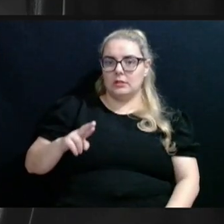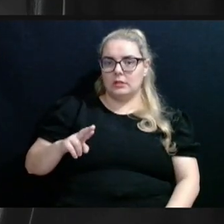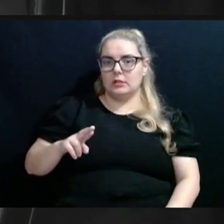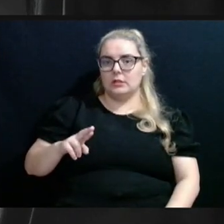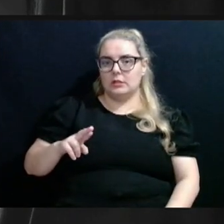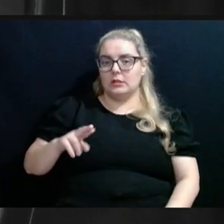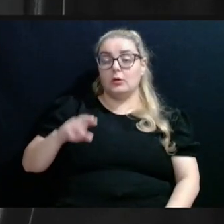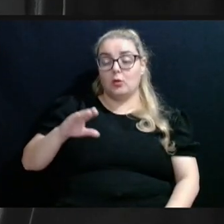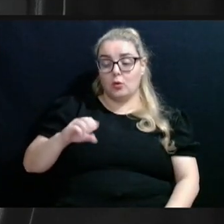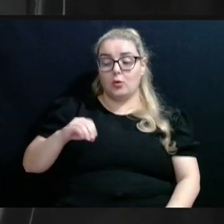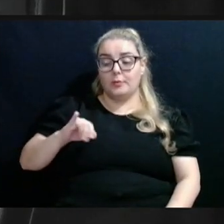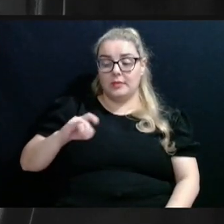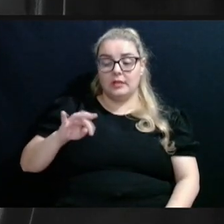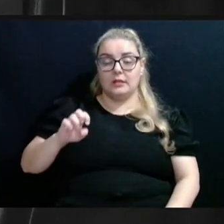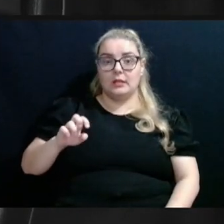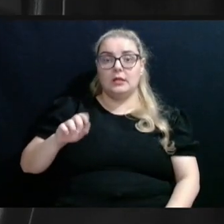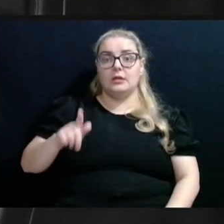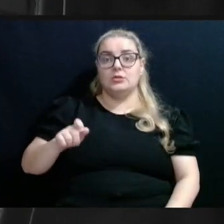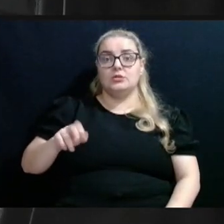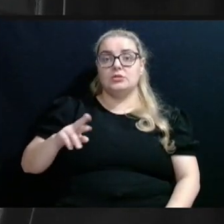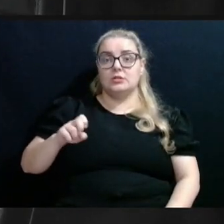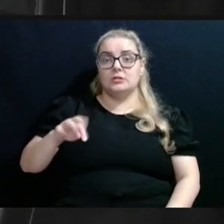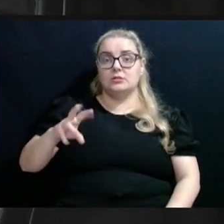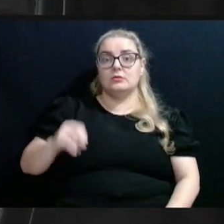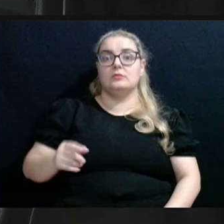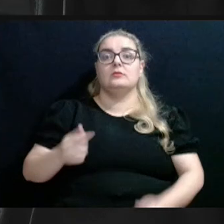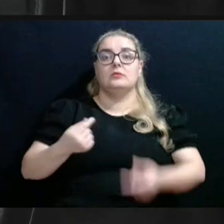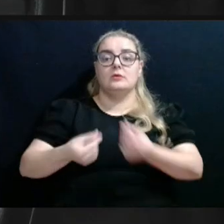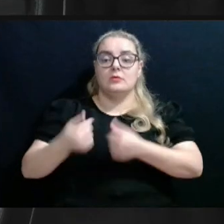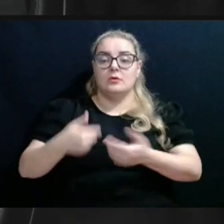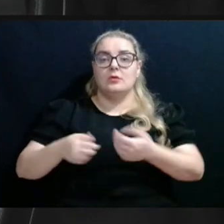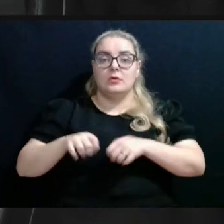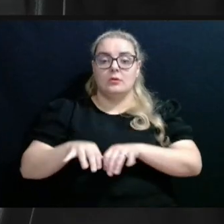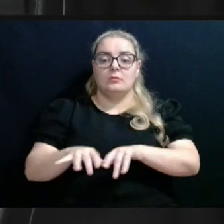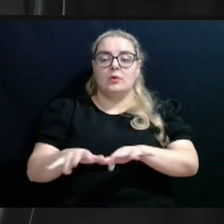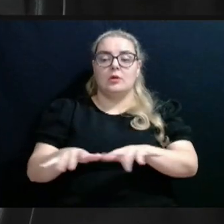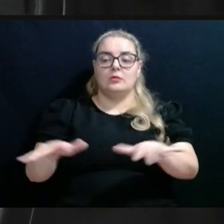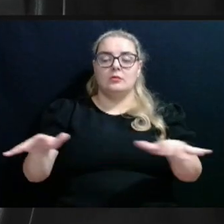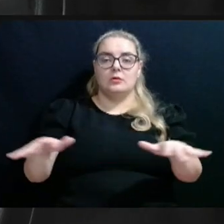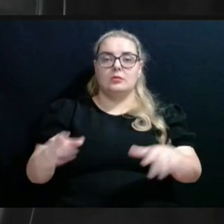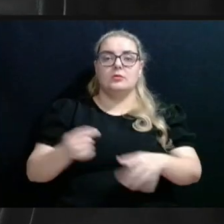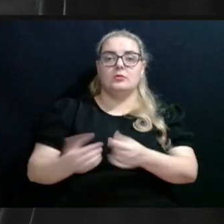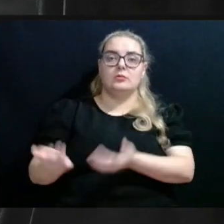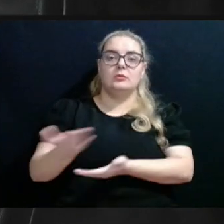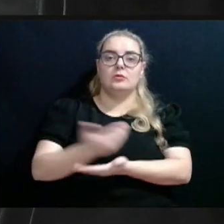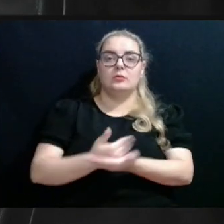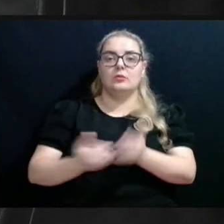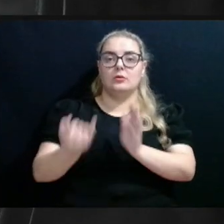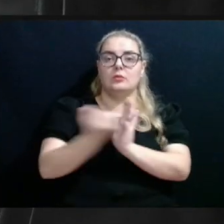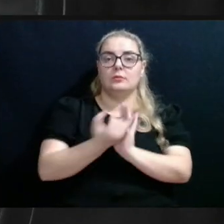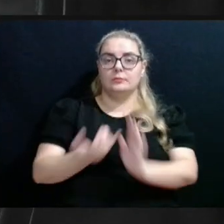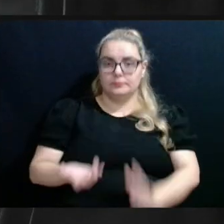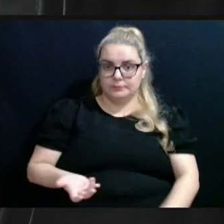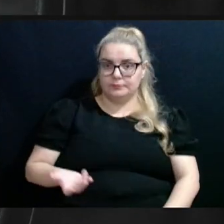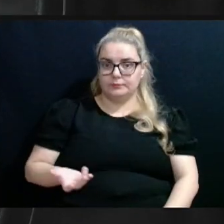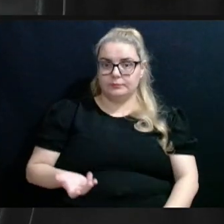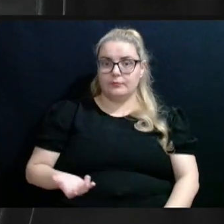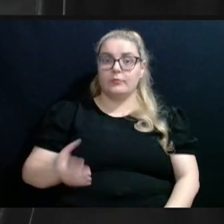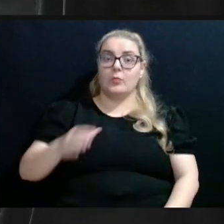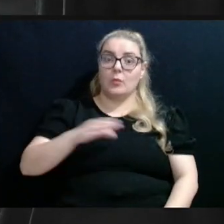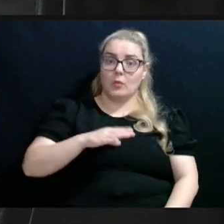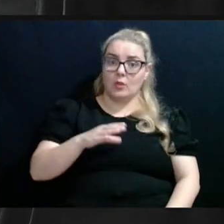quem fará a contabilidade da redistribuição do imposto arrecadado. Então aqueles municípios